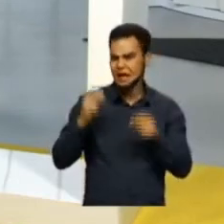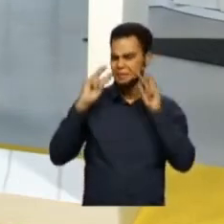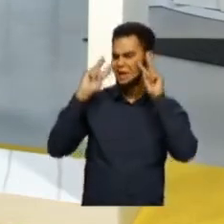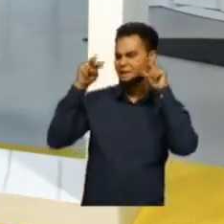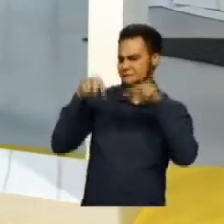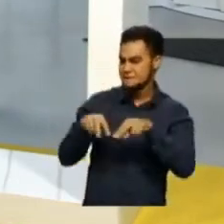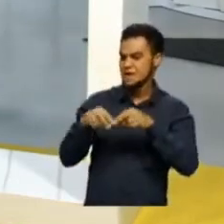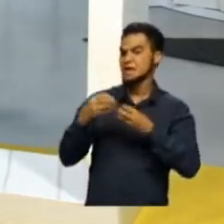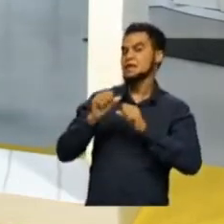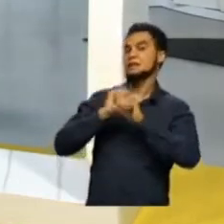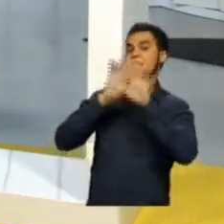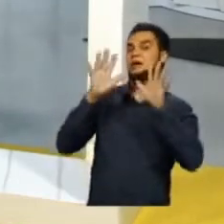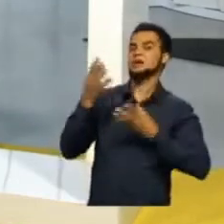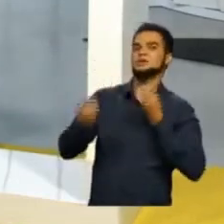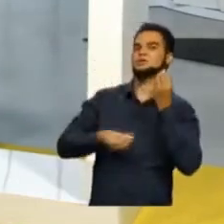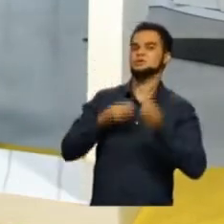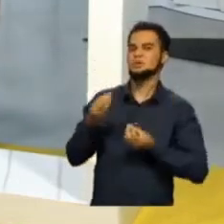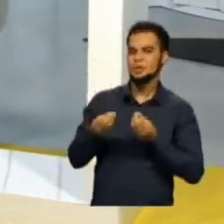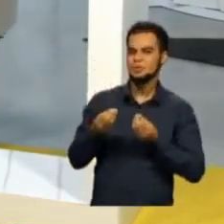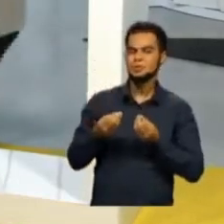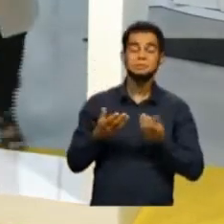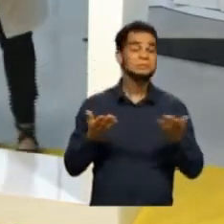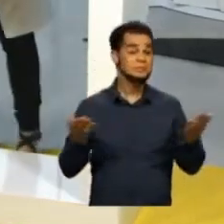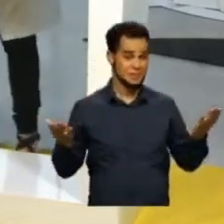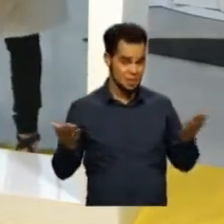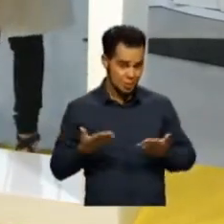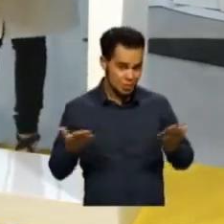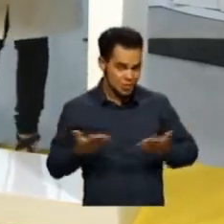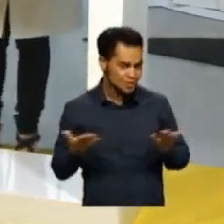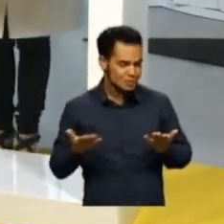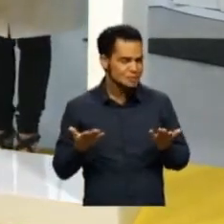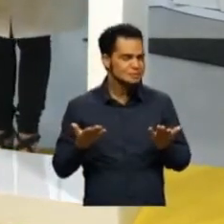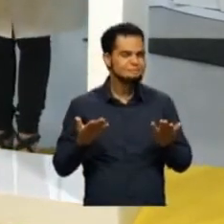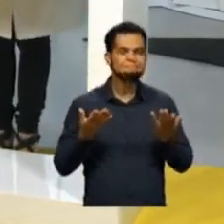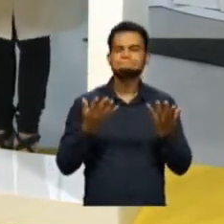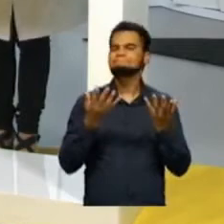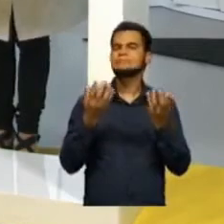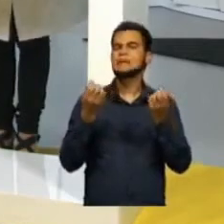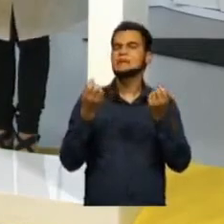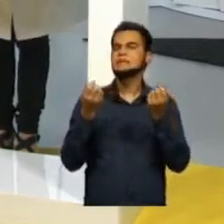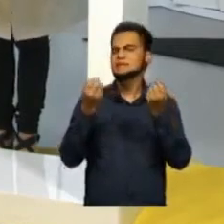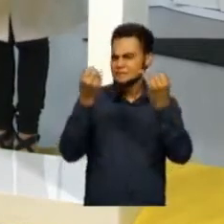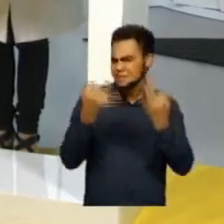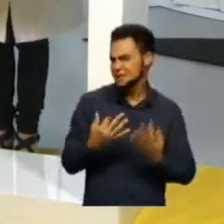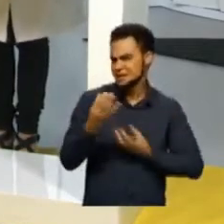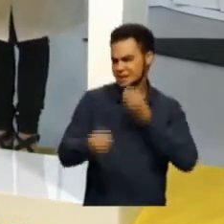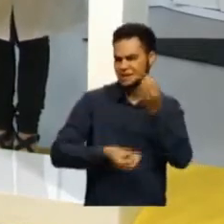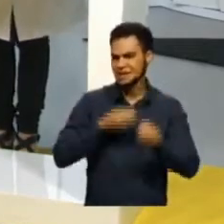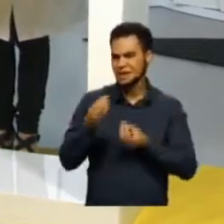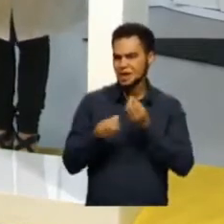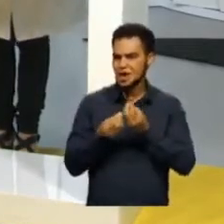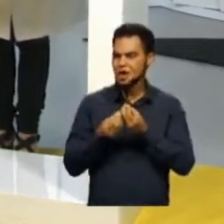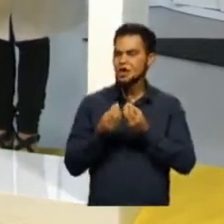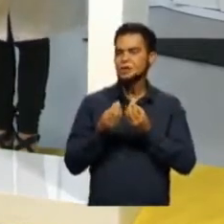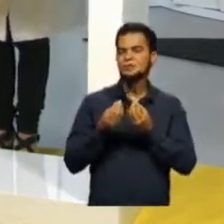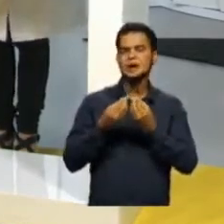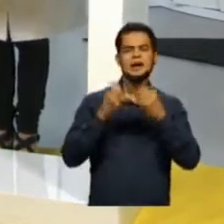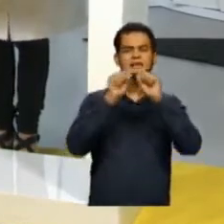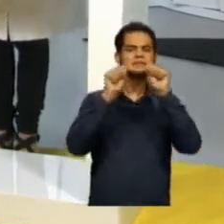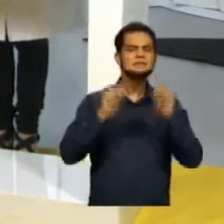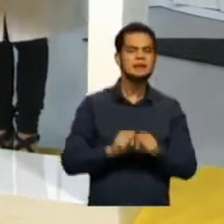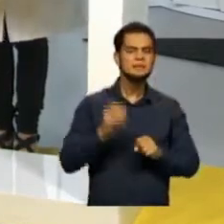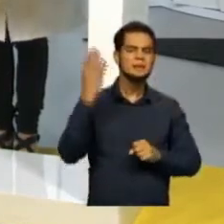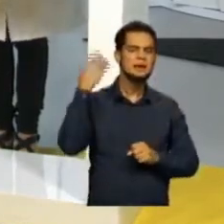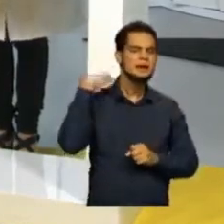nós vamos aqui conversar um pouquinho sobre os órgãos do sistema respiratório e eu creio